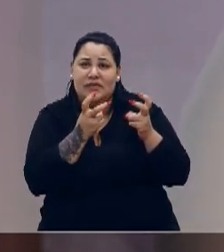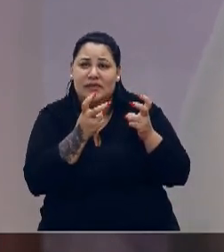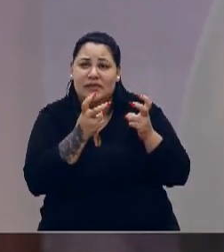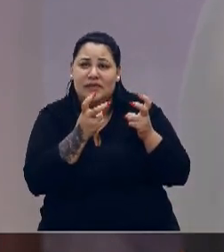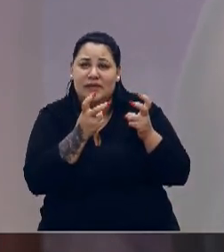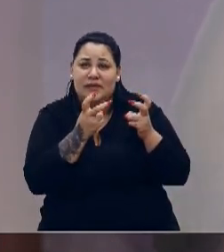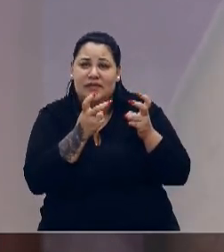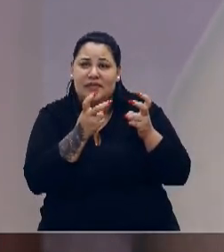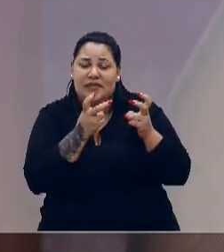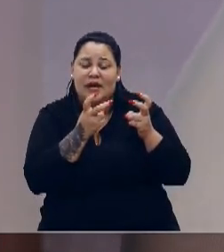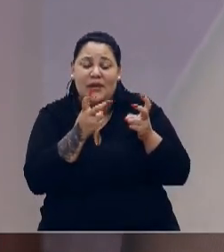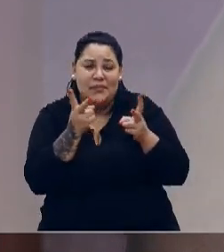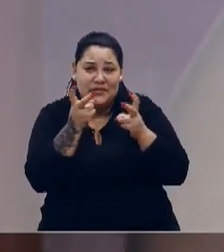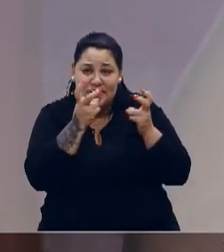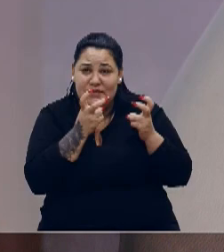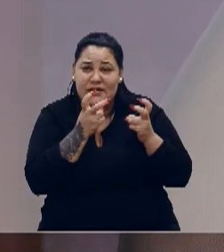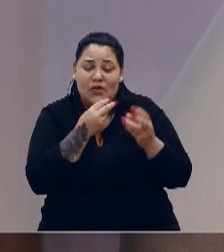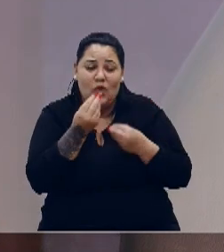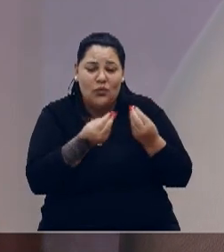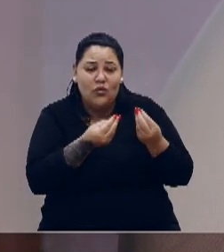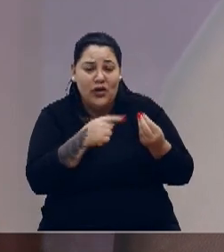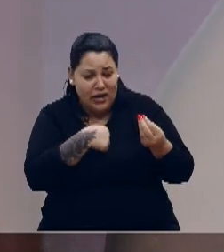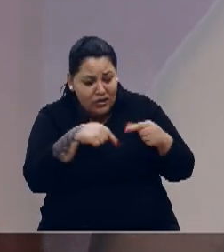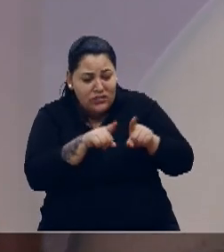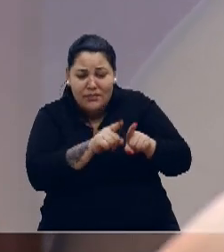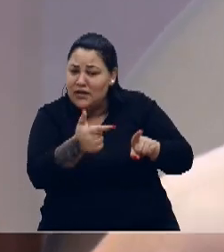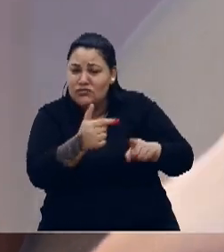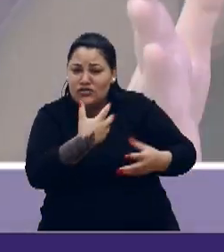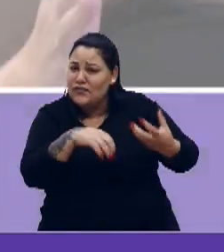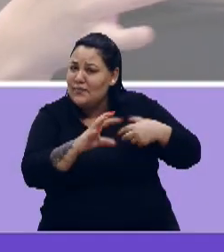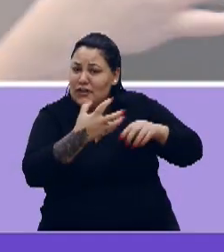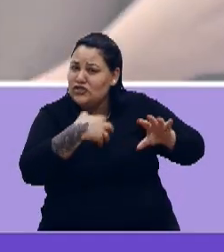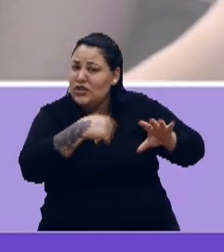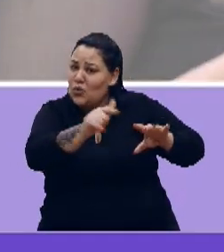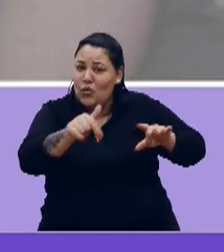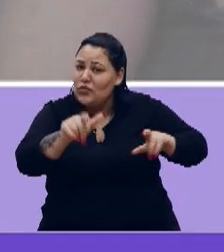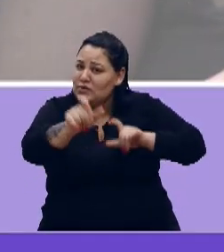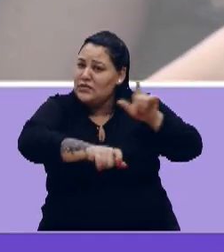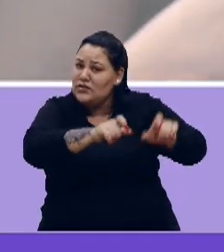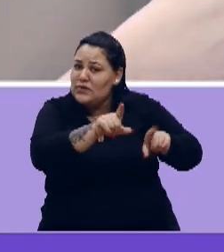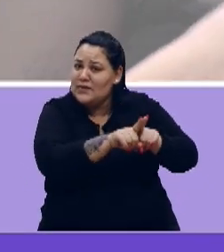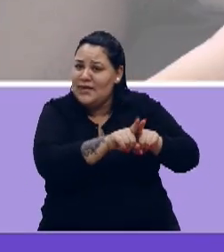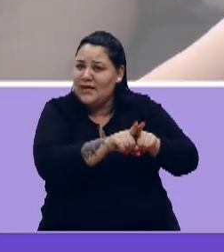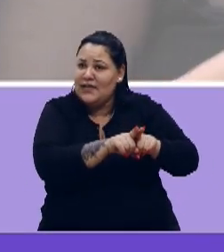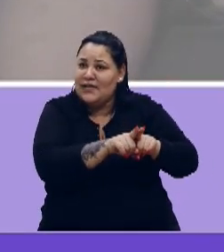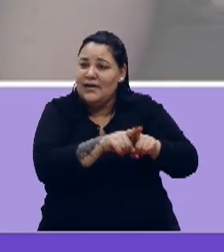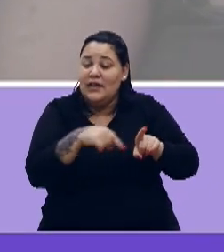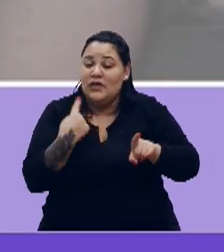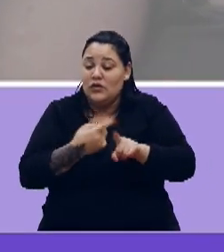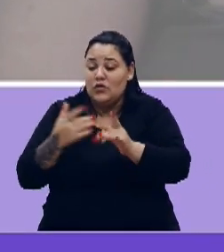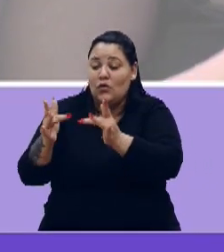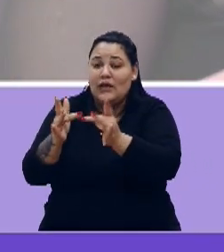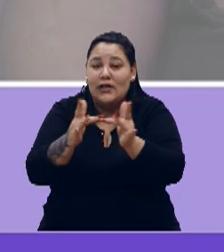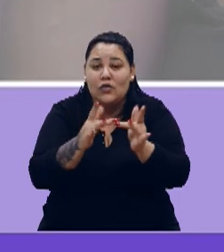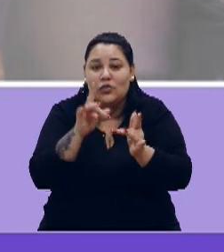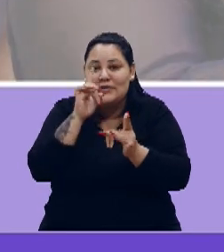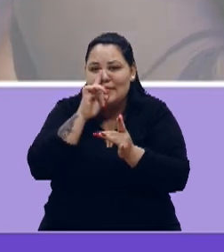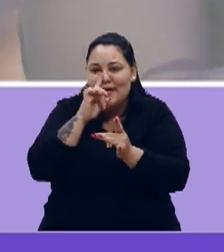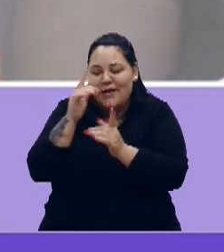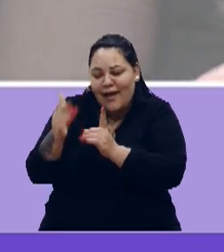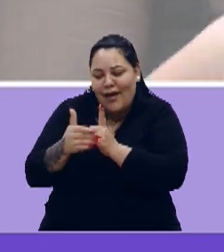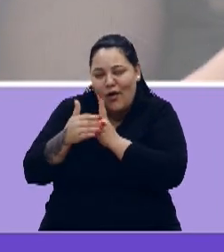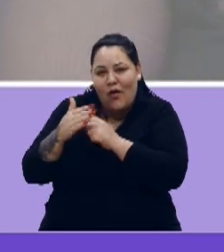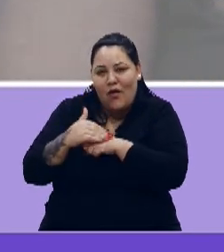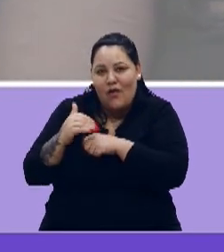gestacionais próximas, e aí eu entendi que quando a gente tá entre outras mães que se acolhem, que se entendem, às vezes é